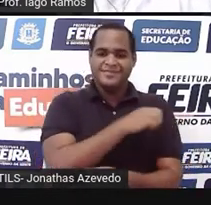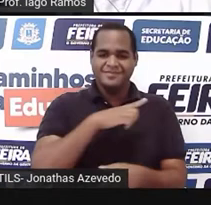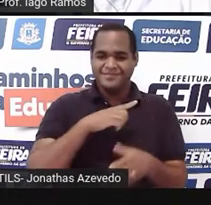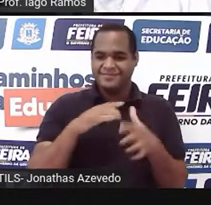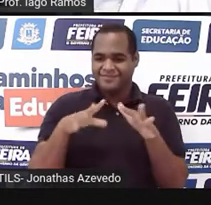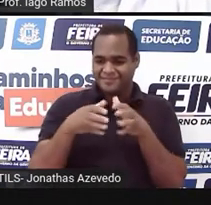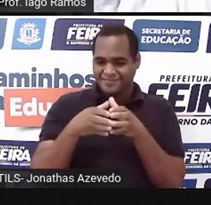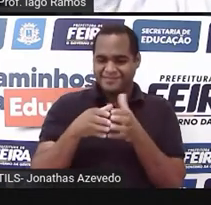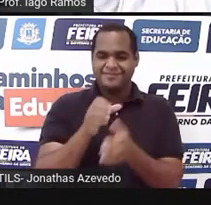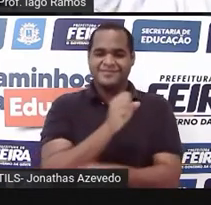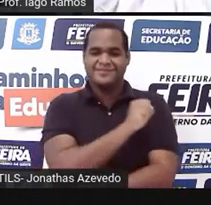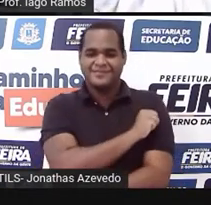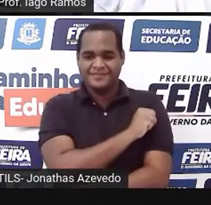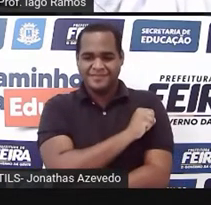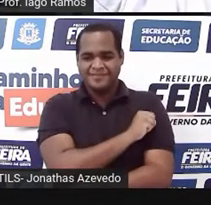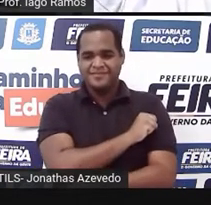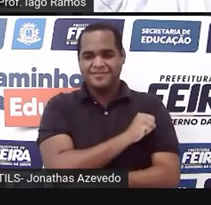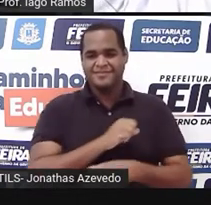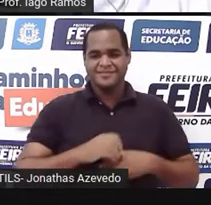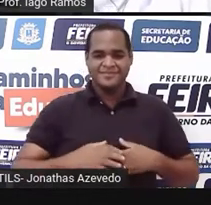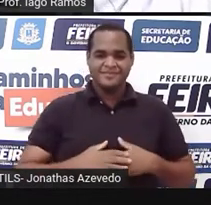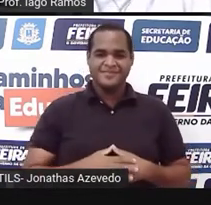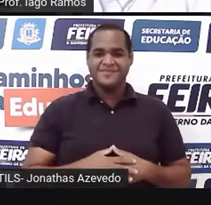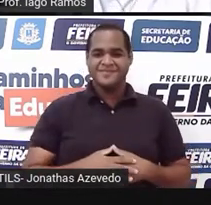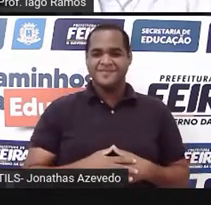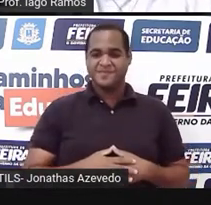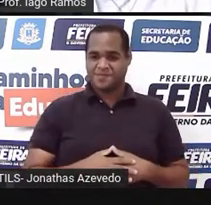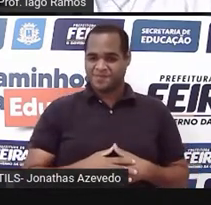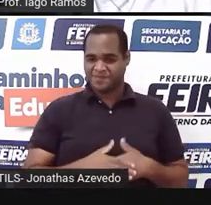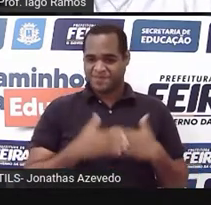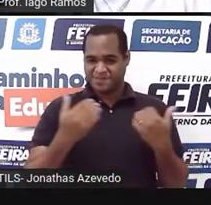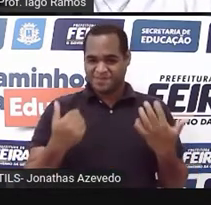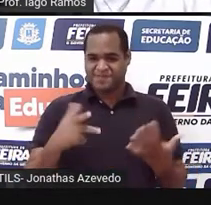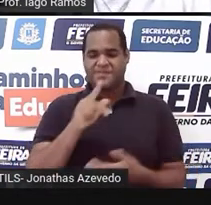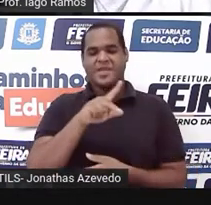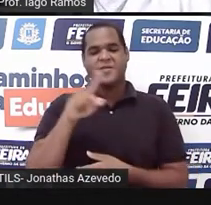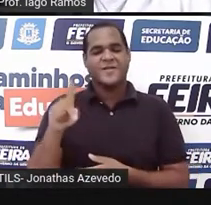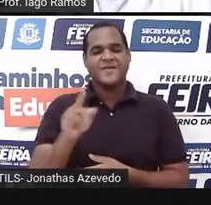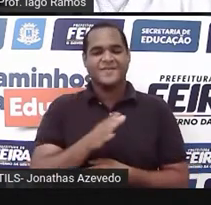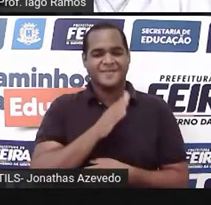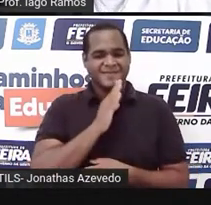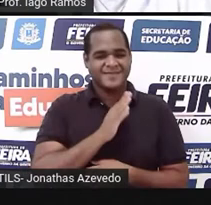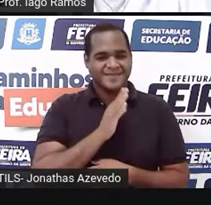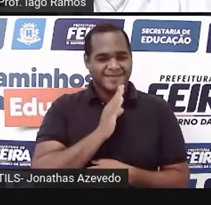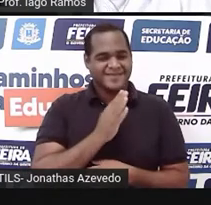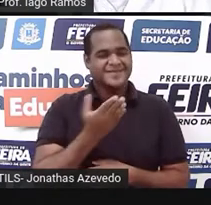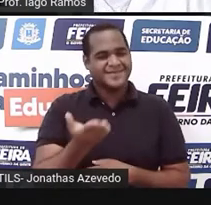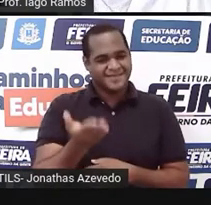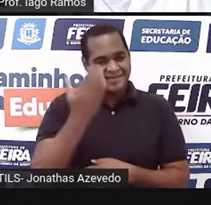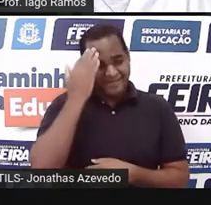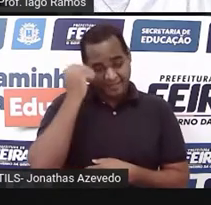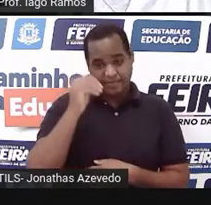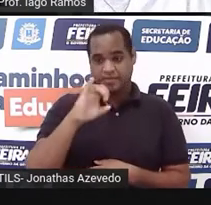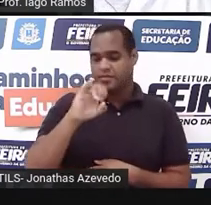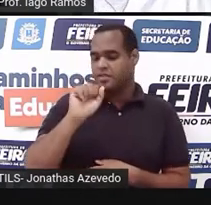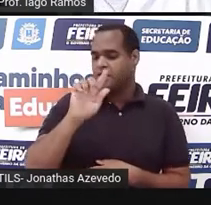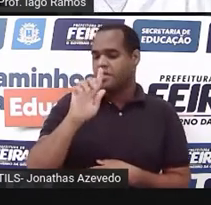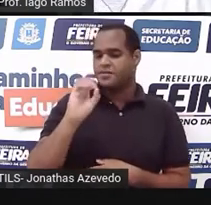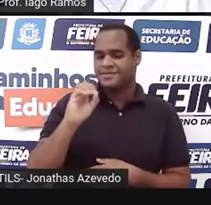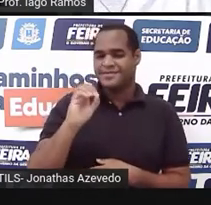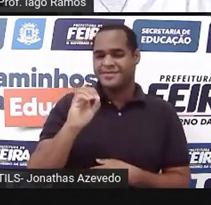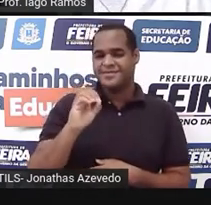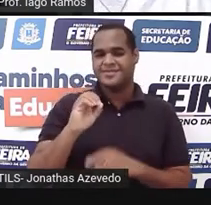turmas de 8º ano tá bom esse professor que está aqui falando você já conhece é o professor rádio